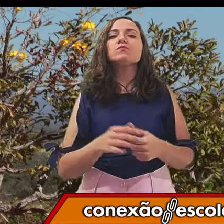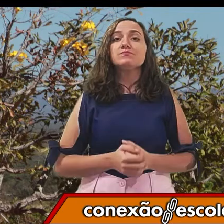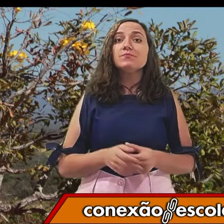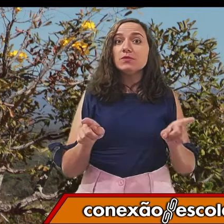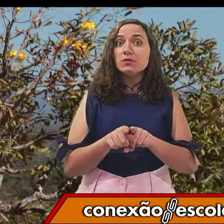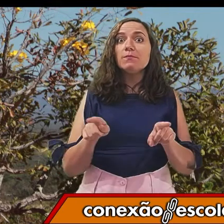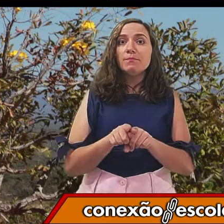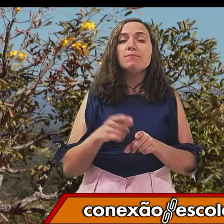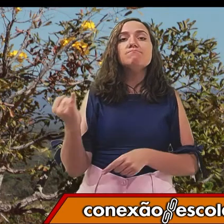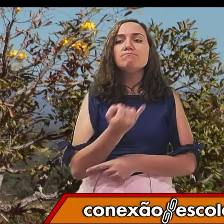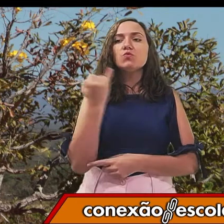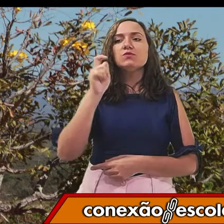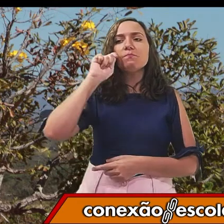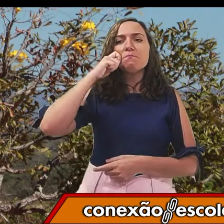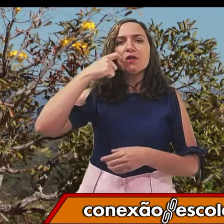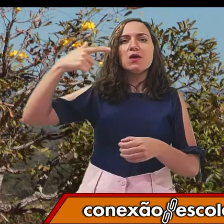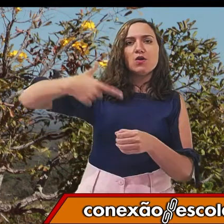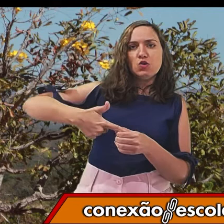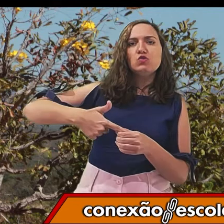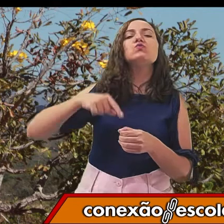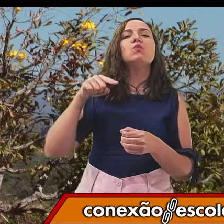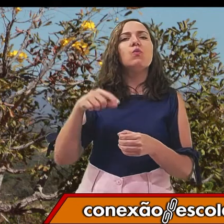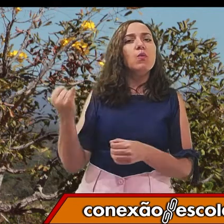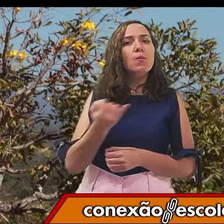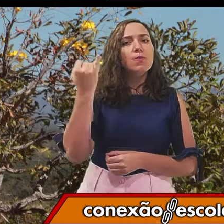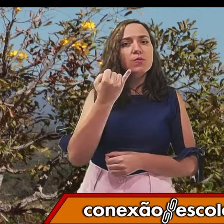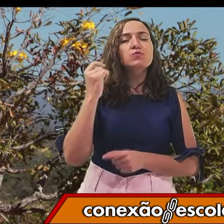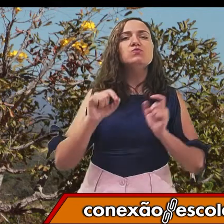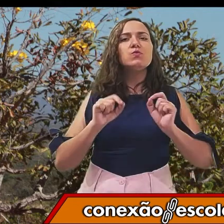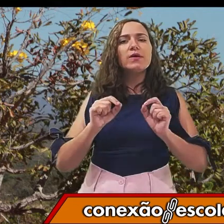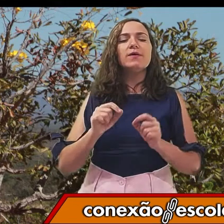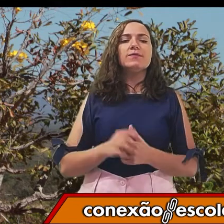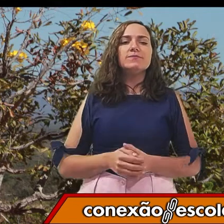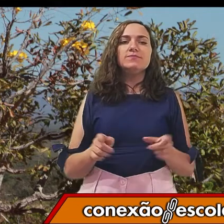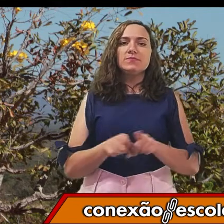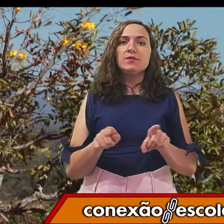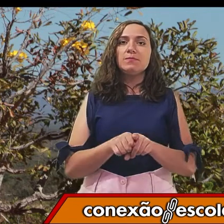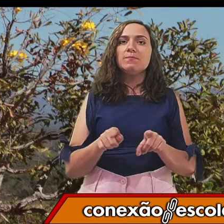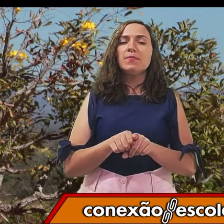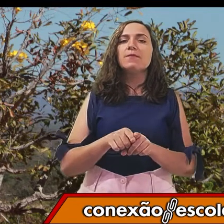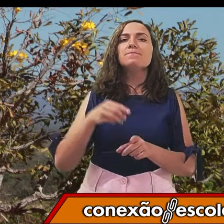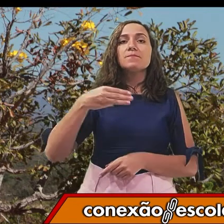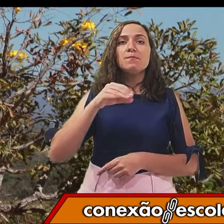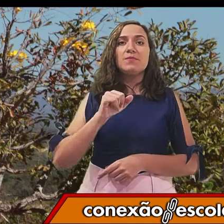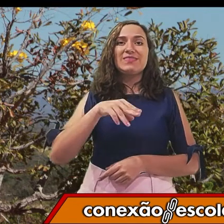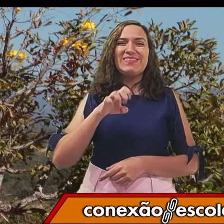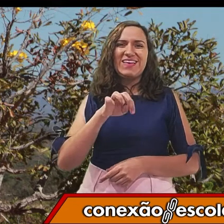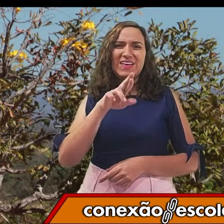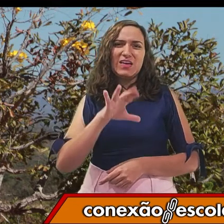também têm grande importância econômica, assim como nióbio, minério de ferro,